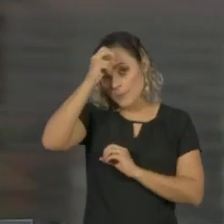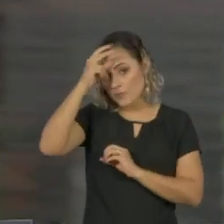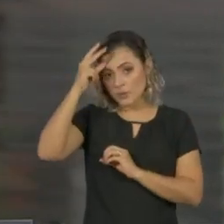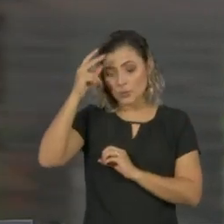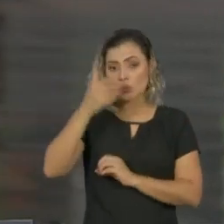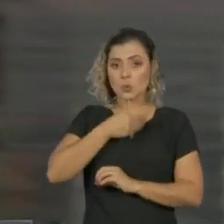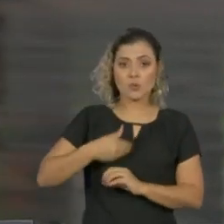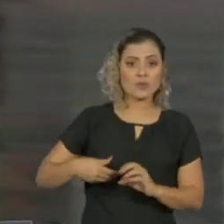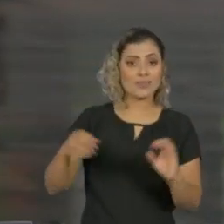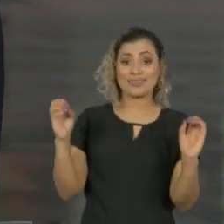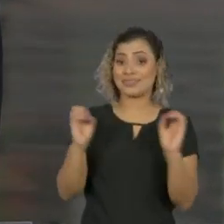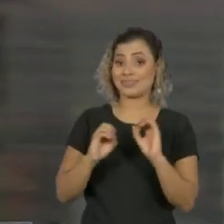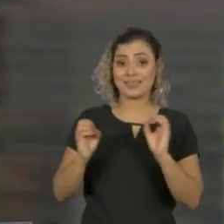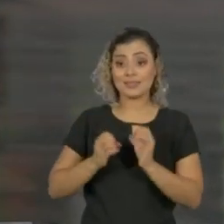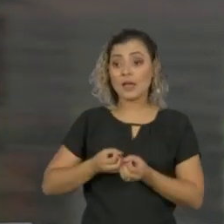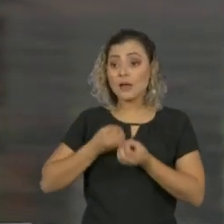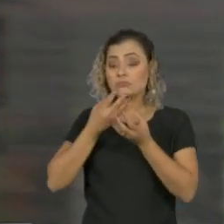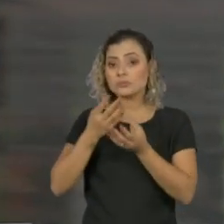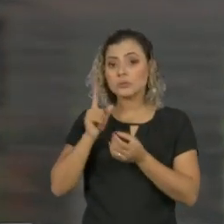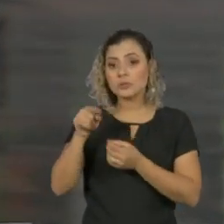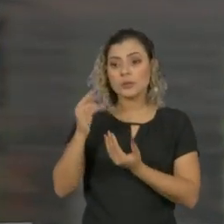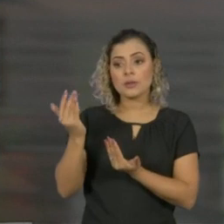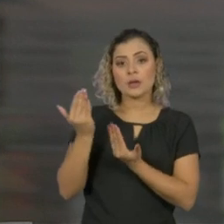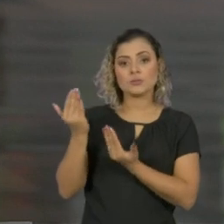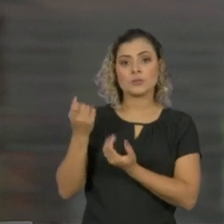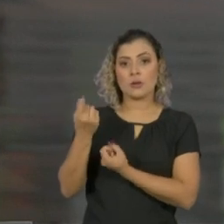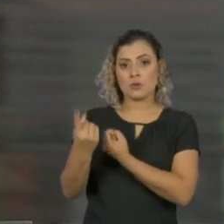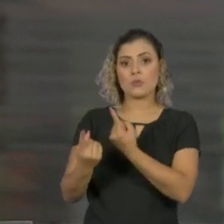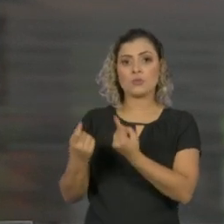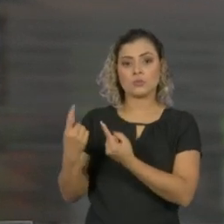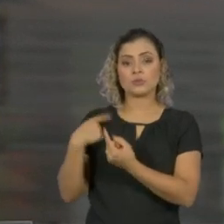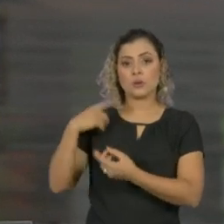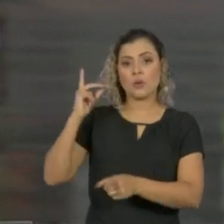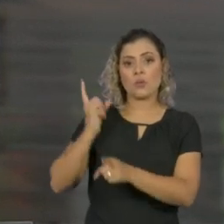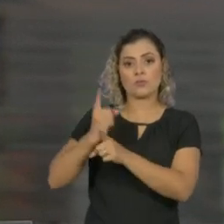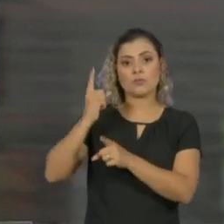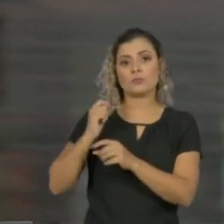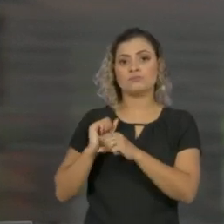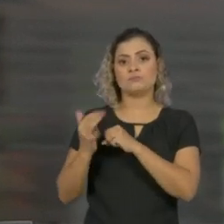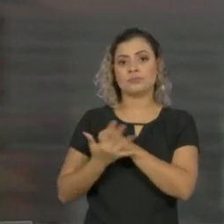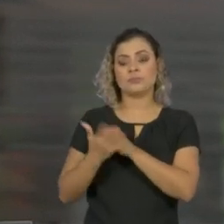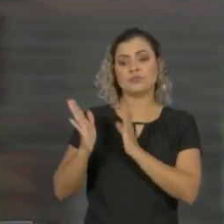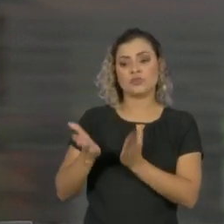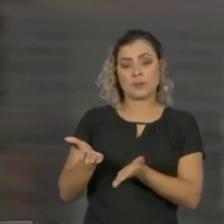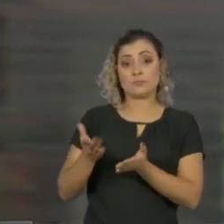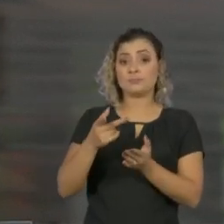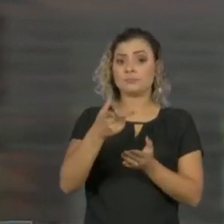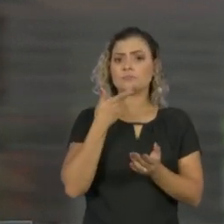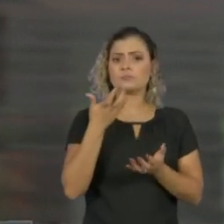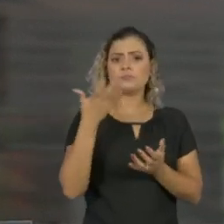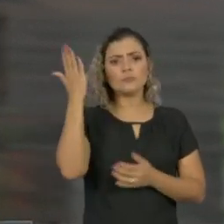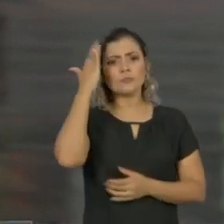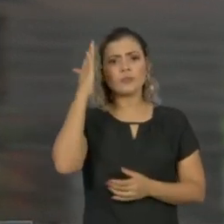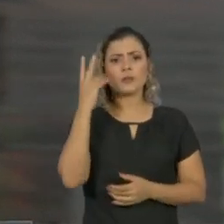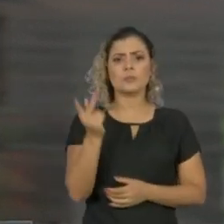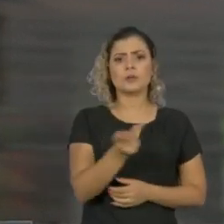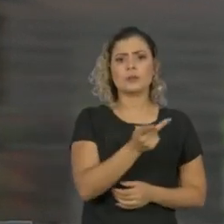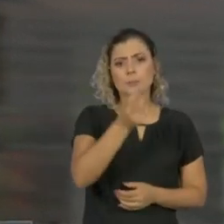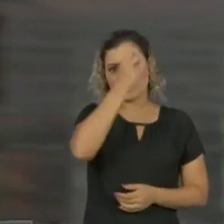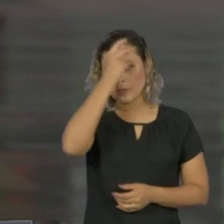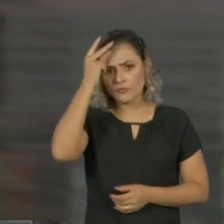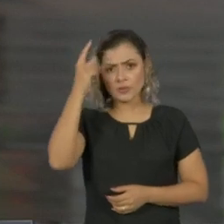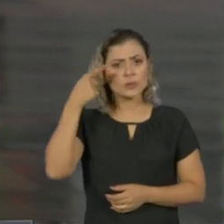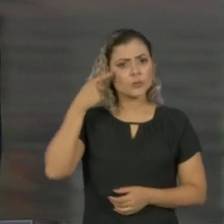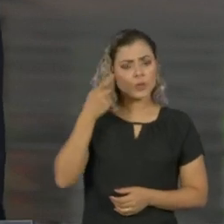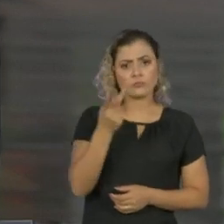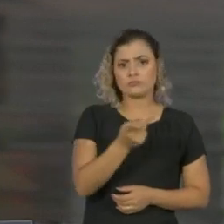e o governo, dos casos suspeitos e até os confirmados do novo coronavírus. Eu queria ouvir dos dois, do prefeito e do governador, uma avaliação